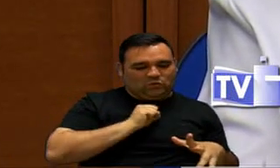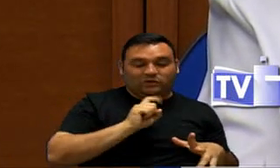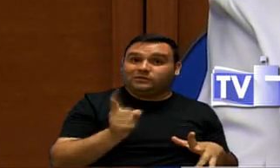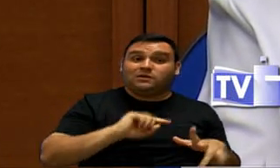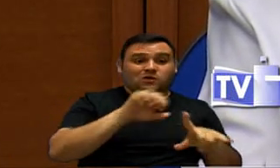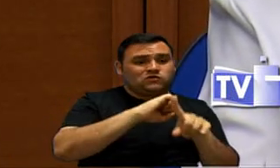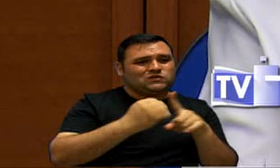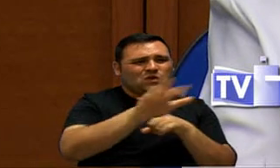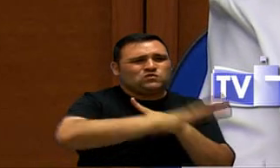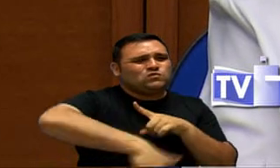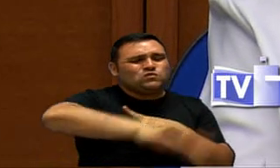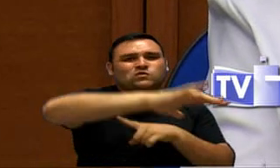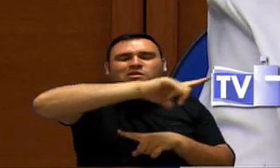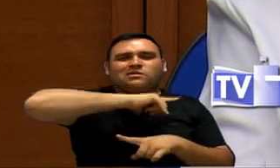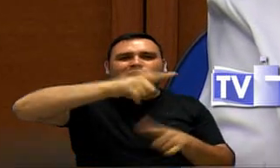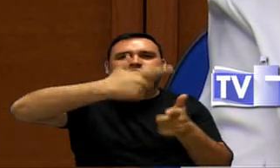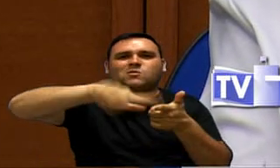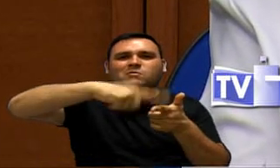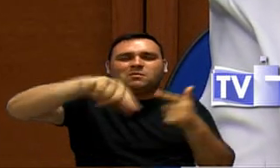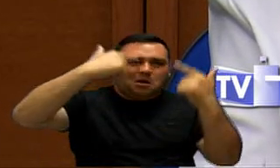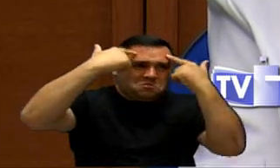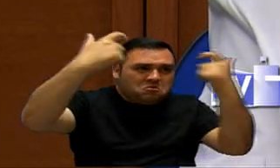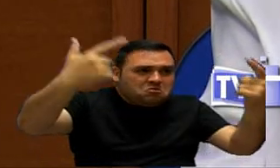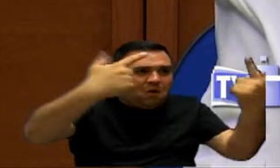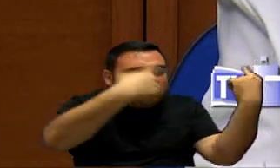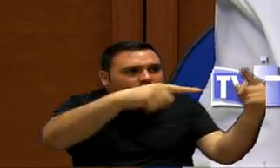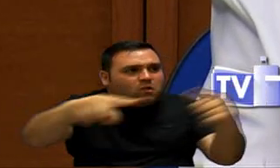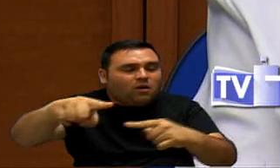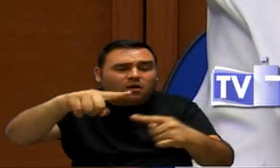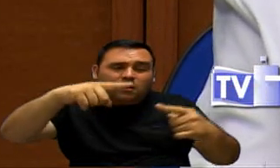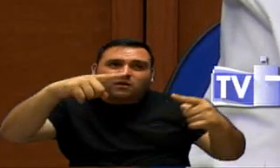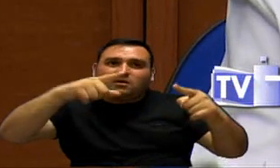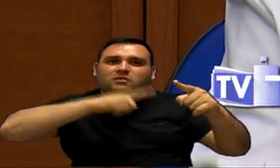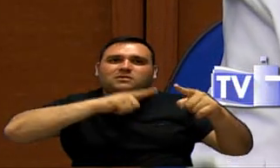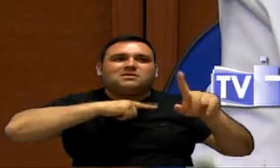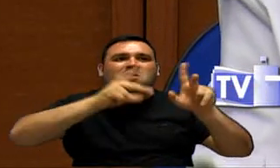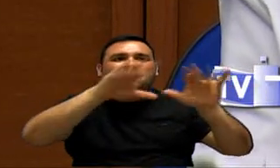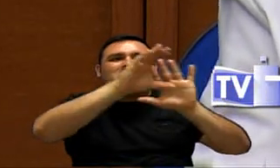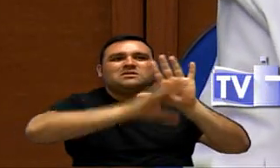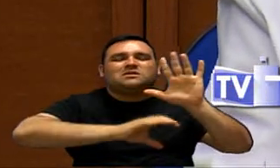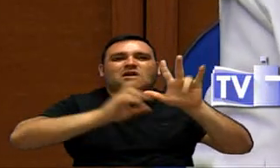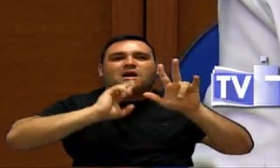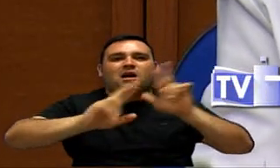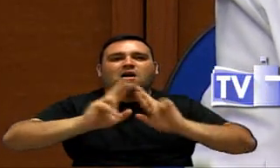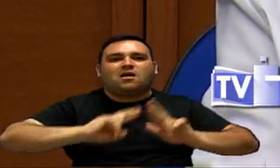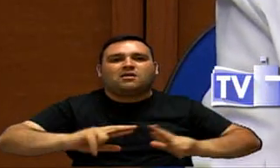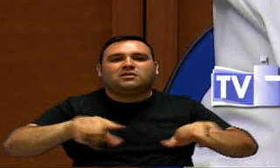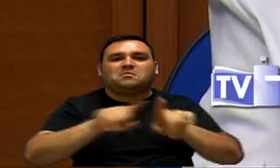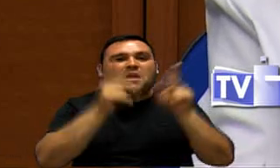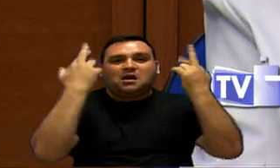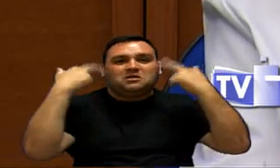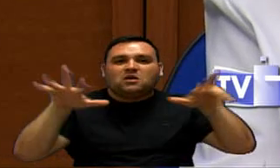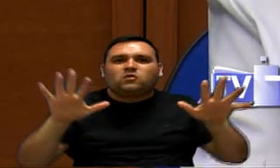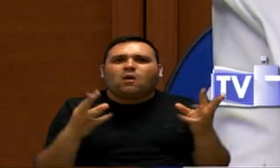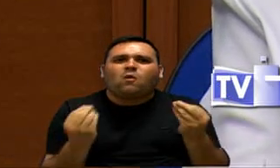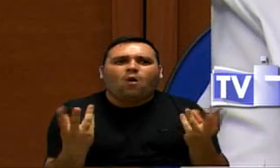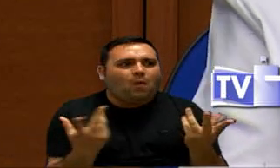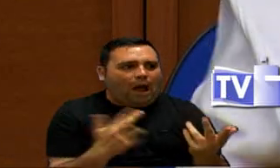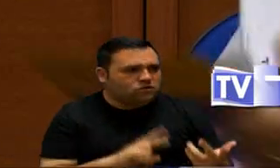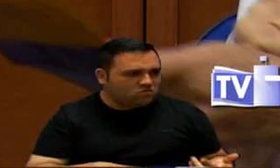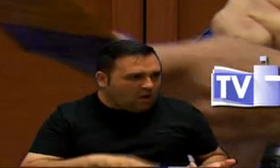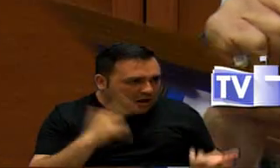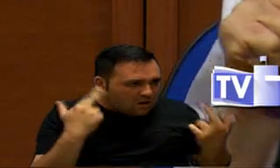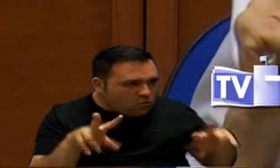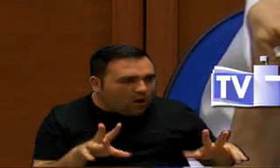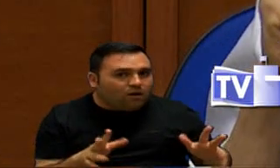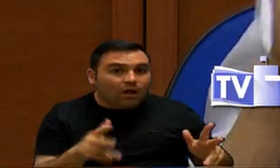doença social, essa questão da violência contra a mulher, com esse cidadão que respondeu para você que era natural. Como assim não é?